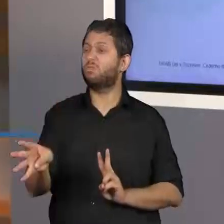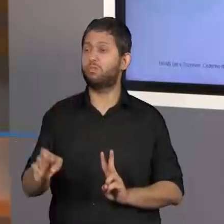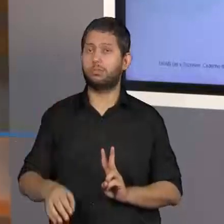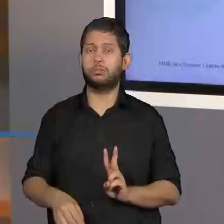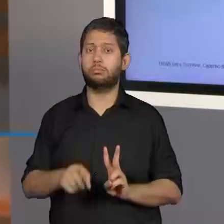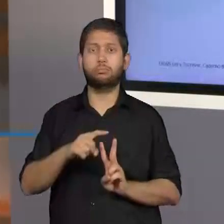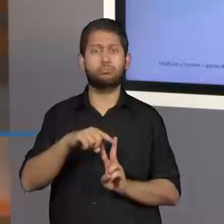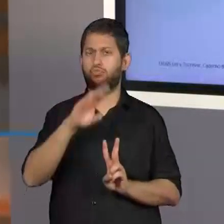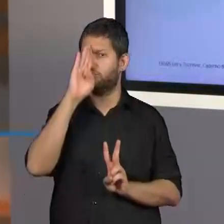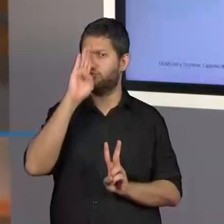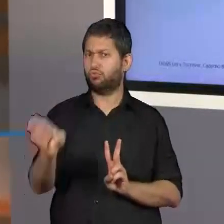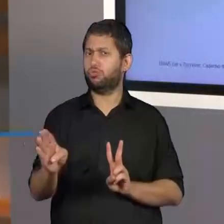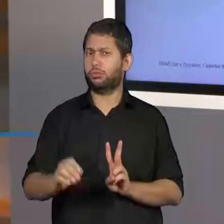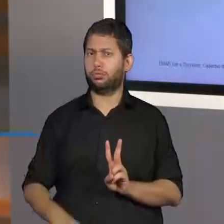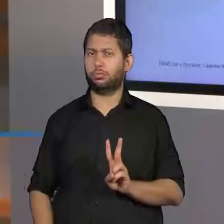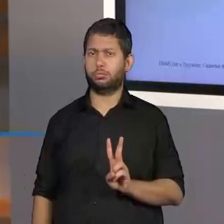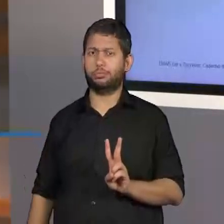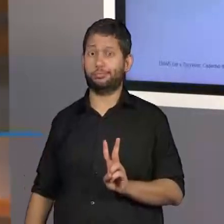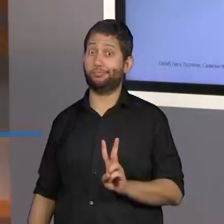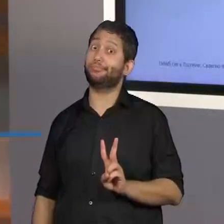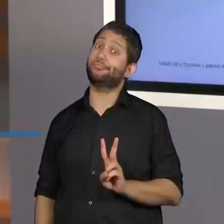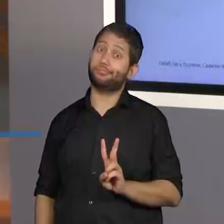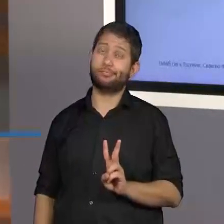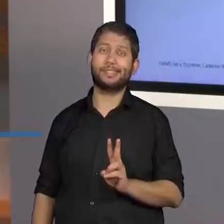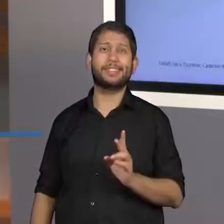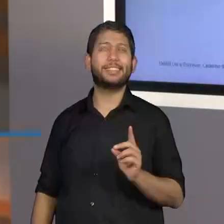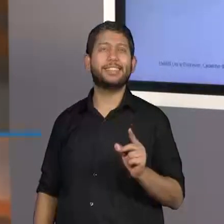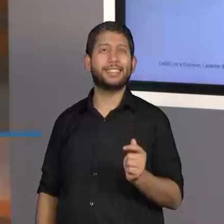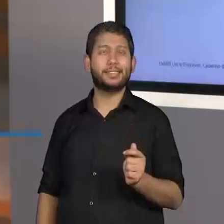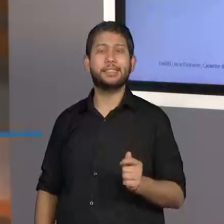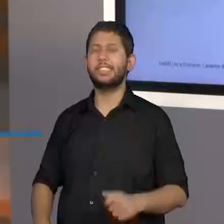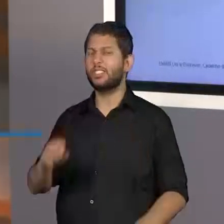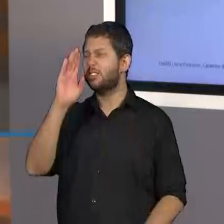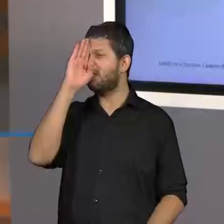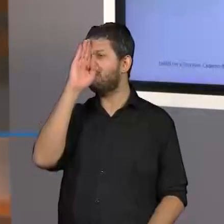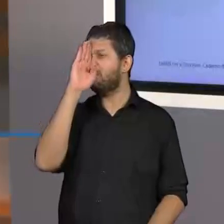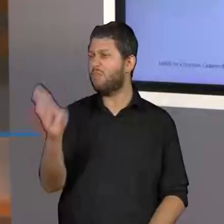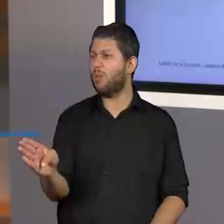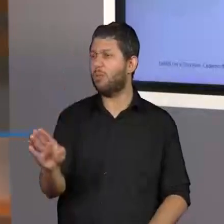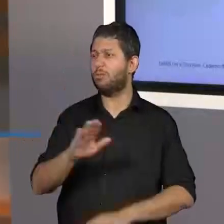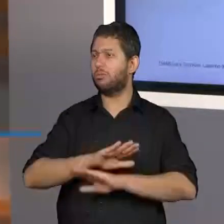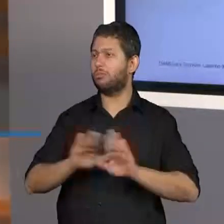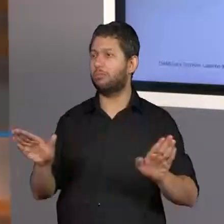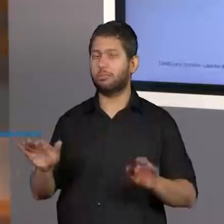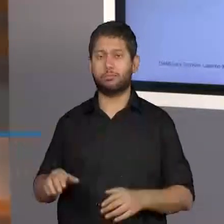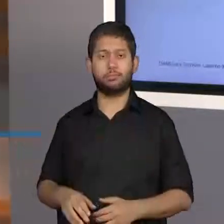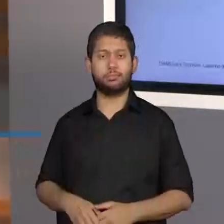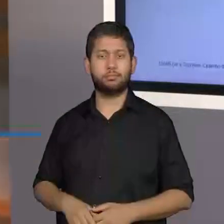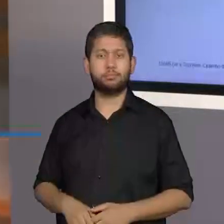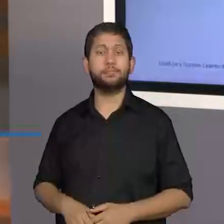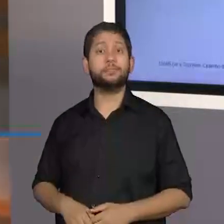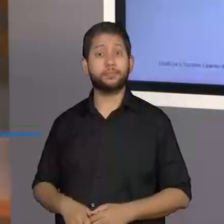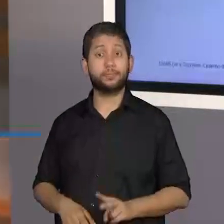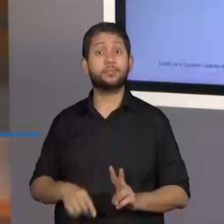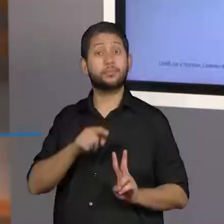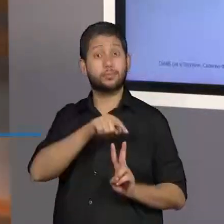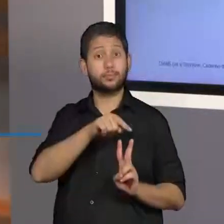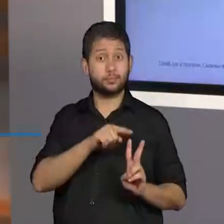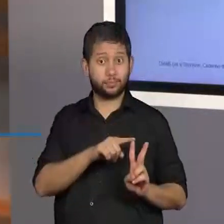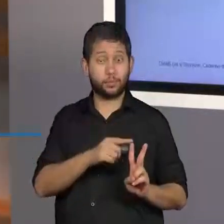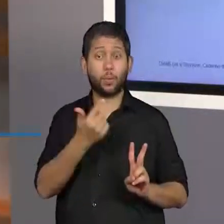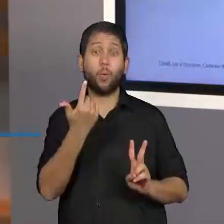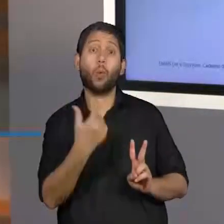pouco mais, como eu posso dizer, um pouco mais direto, né? Muito bem. E qual é o nosso